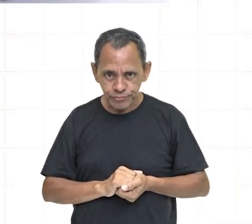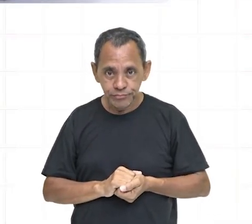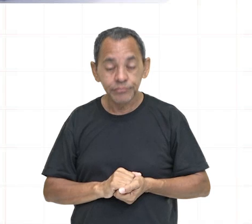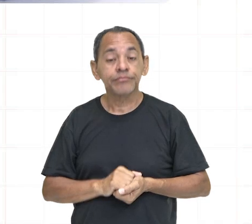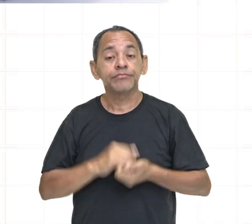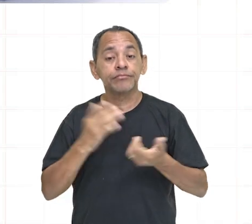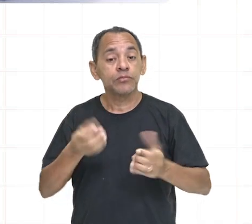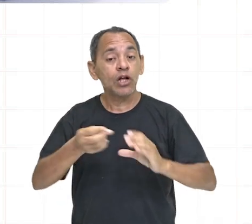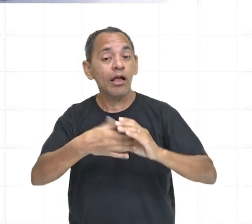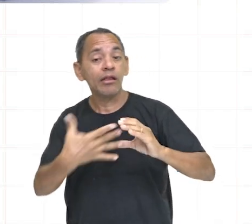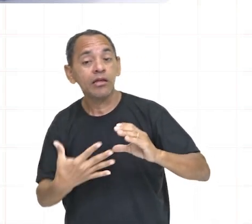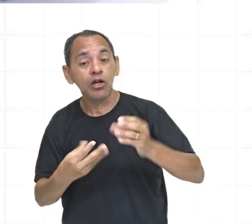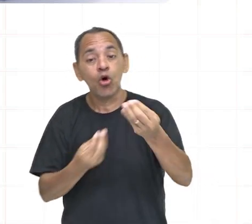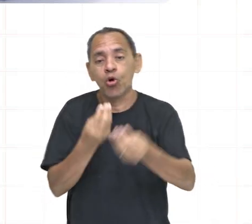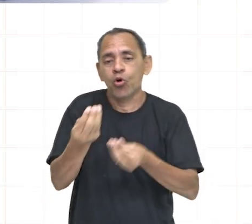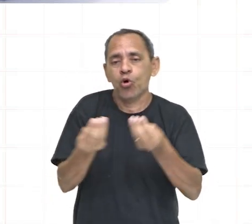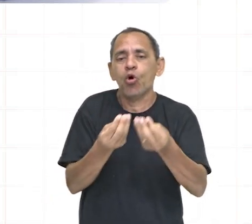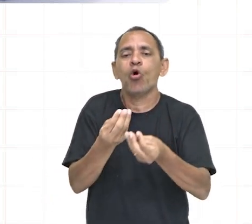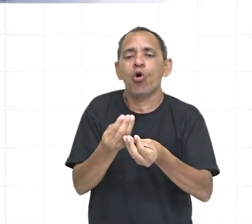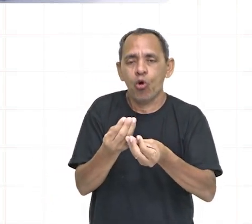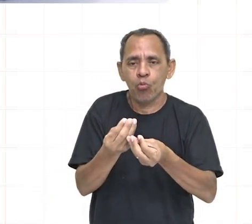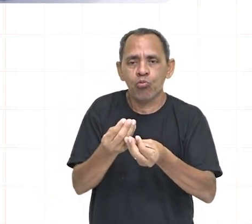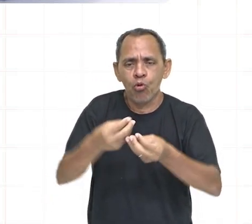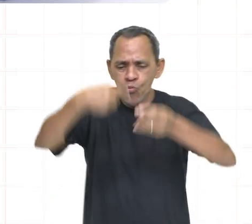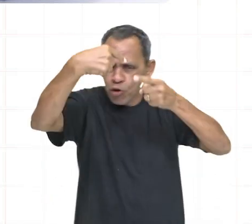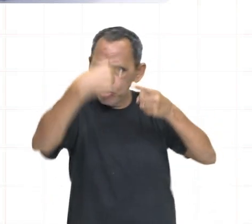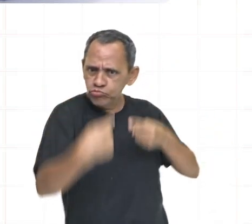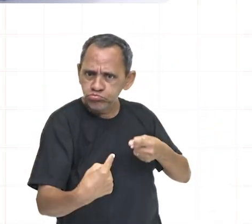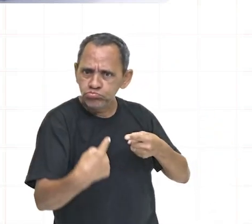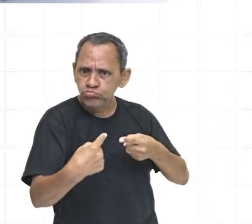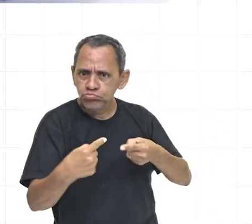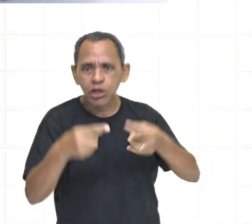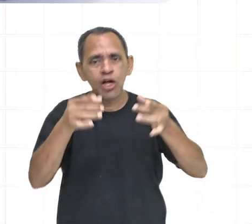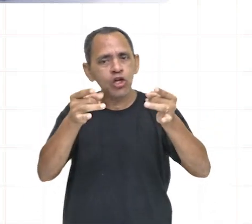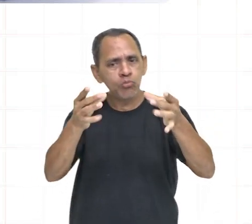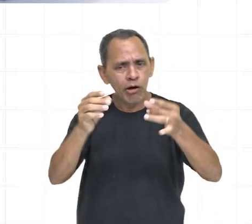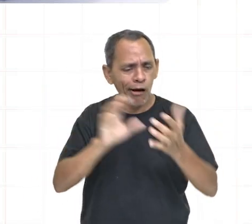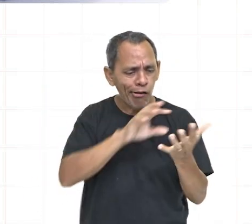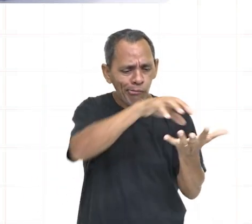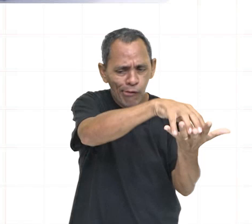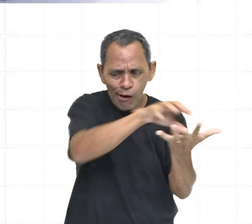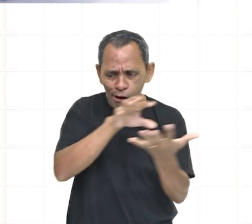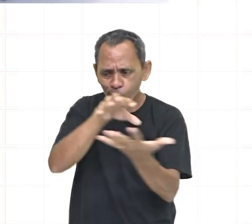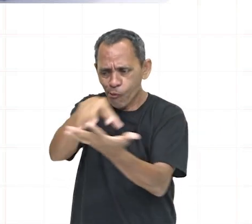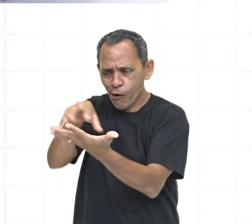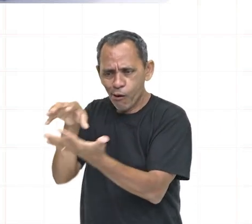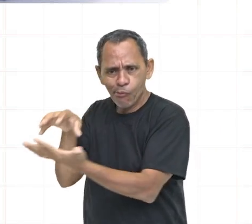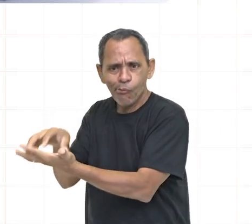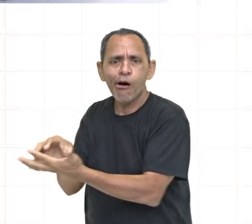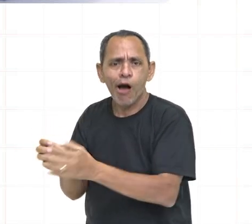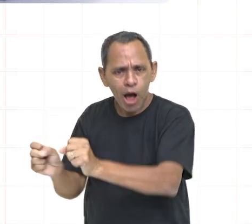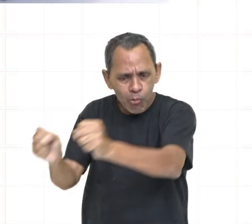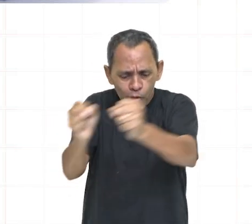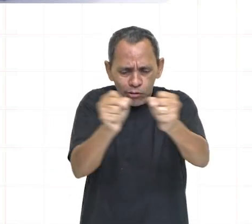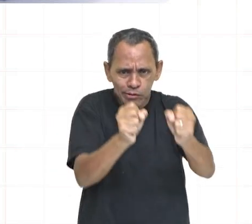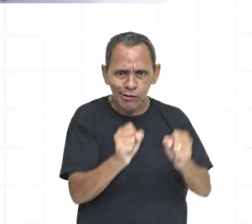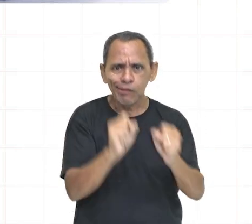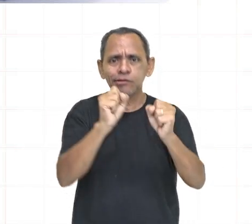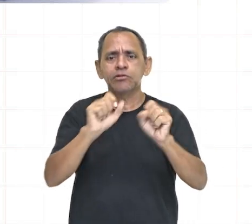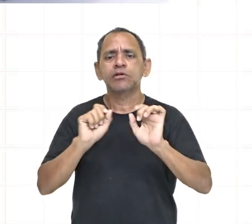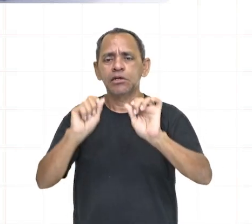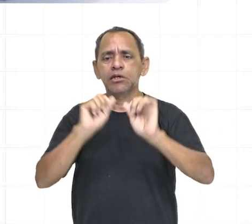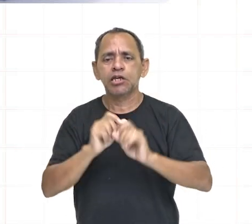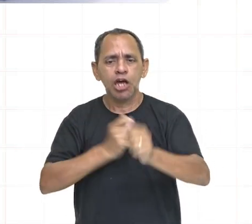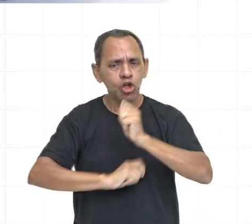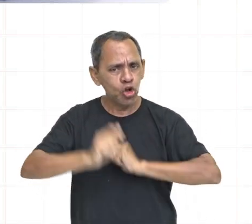ela é caracterizada pela disputa de mercados entre as grandes potências econômicas e suas